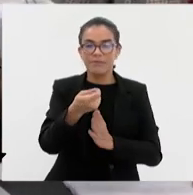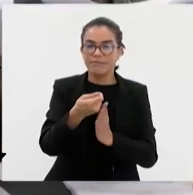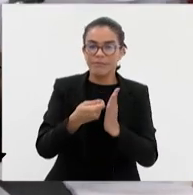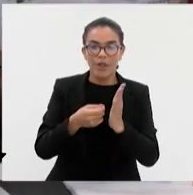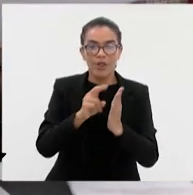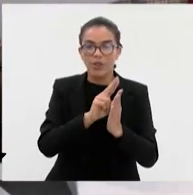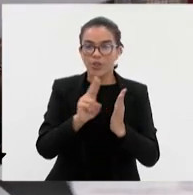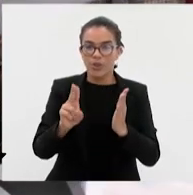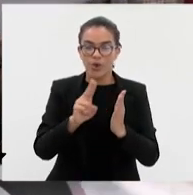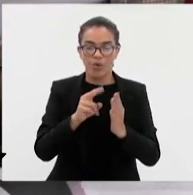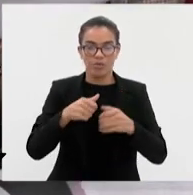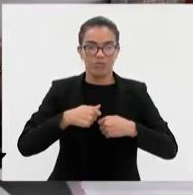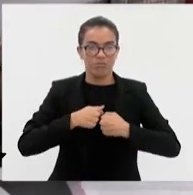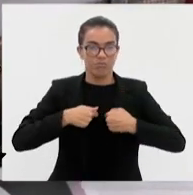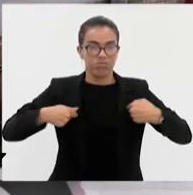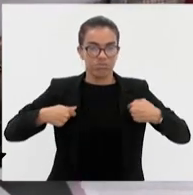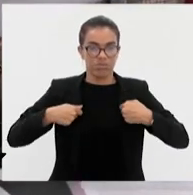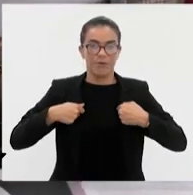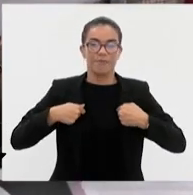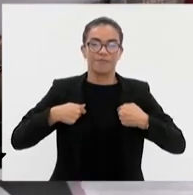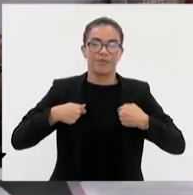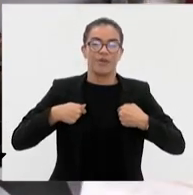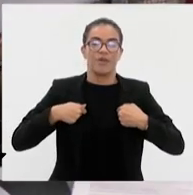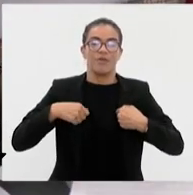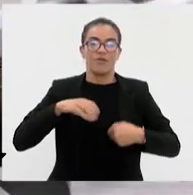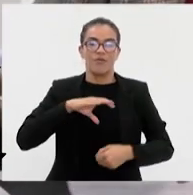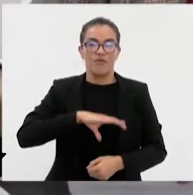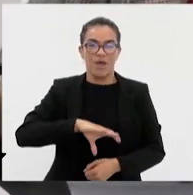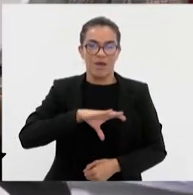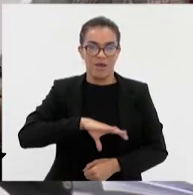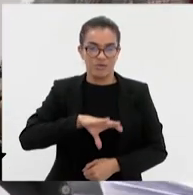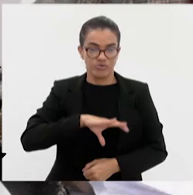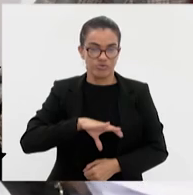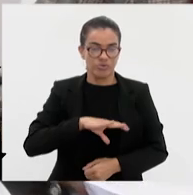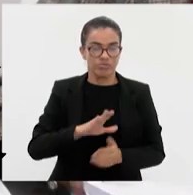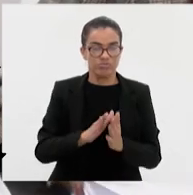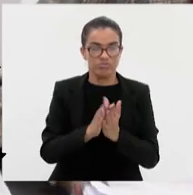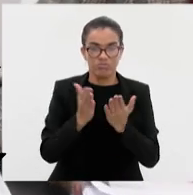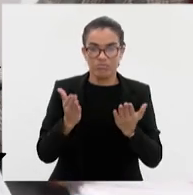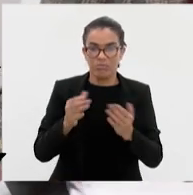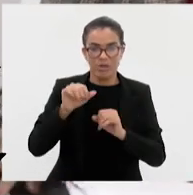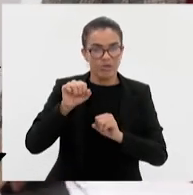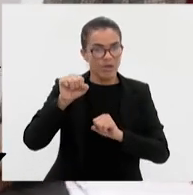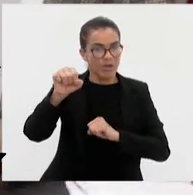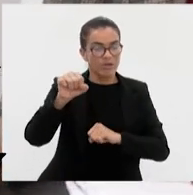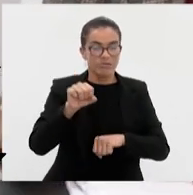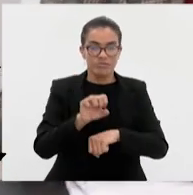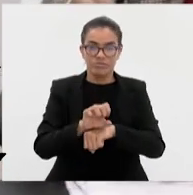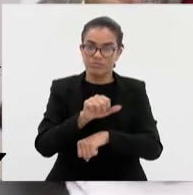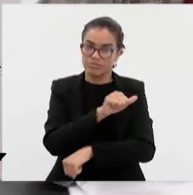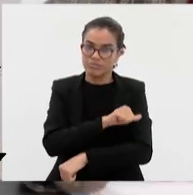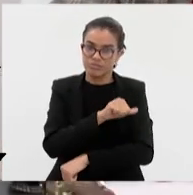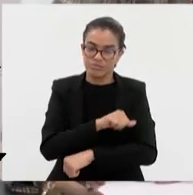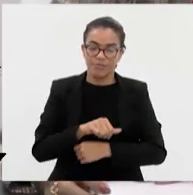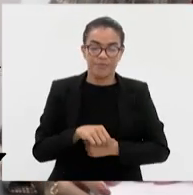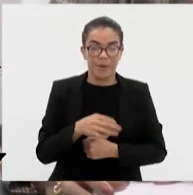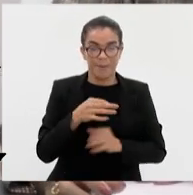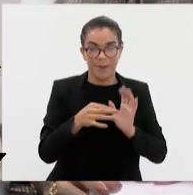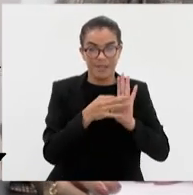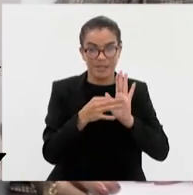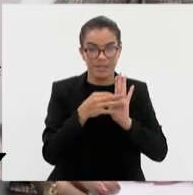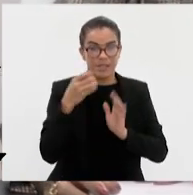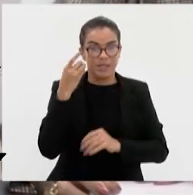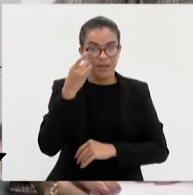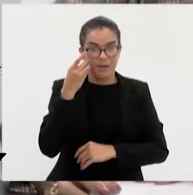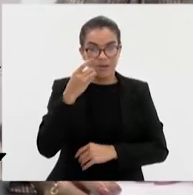nome dos camisas negras do Clube de Regatas Vasco da Gama no livro dos Heróis do Estado do Rio de Janeiro. Para aparecer, deputada Verônica